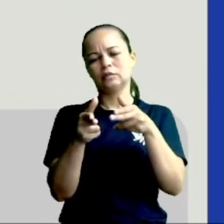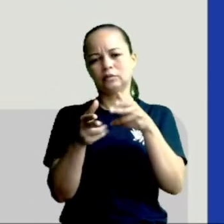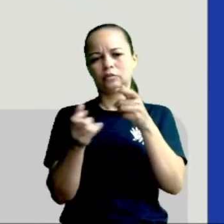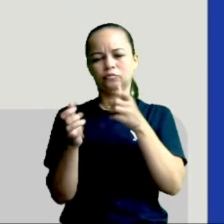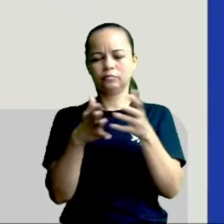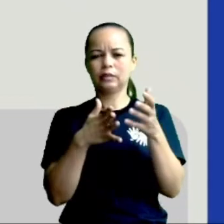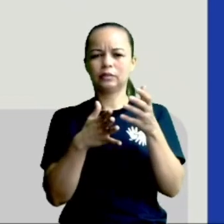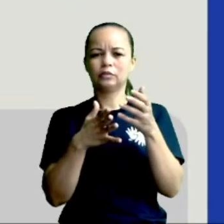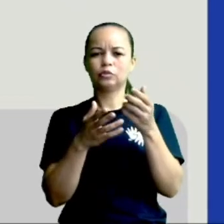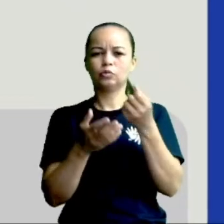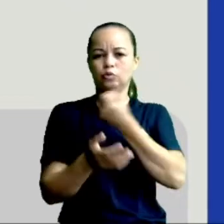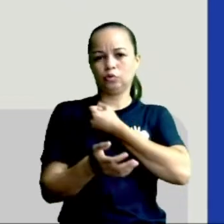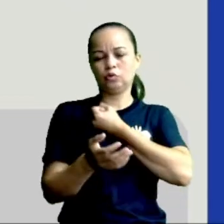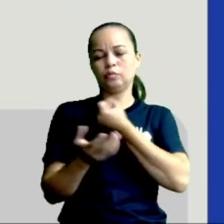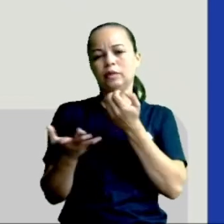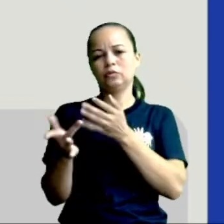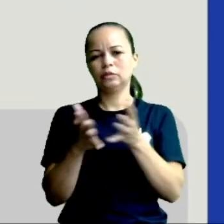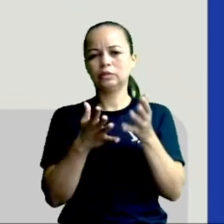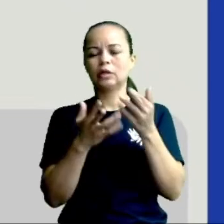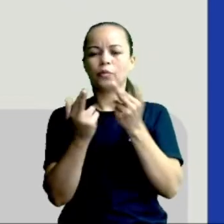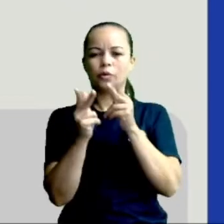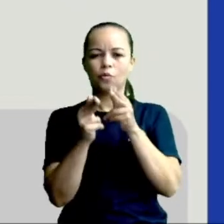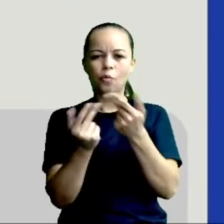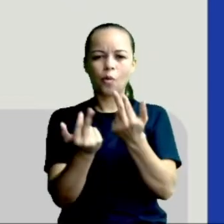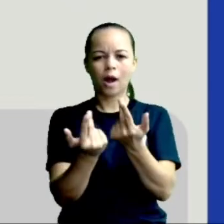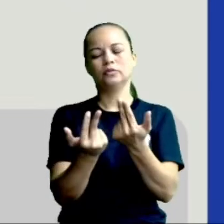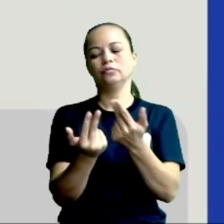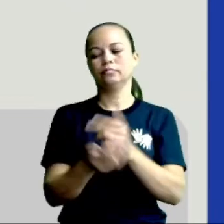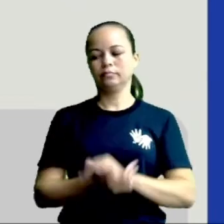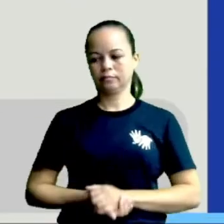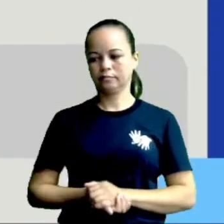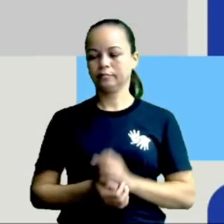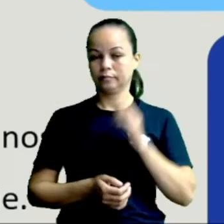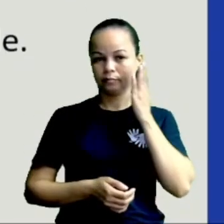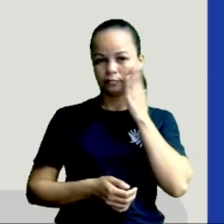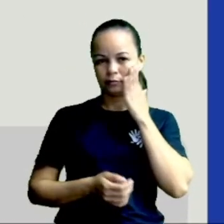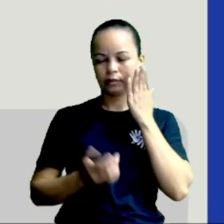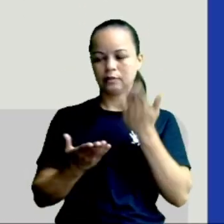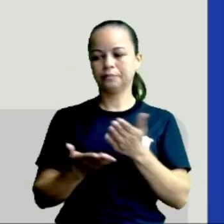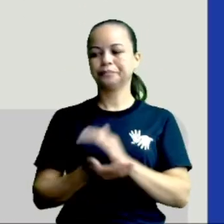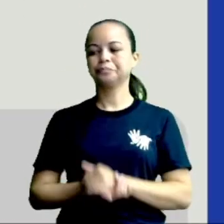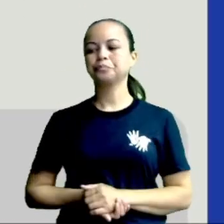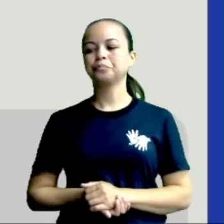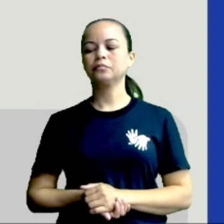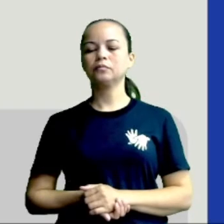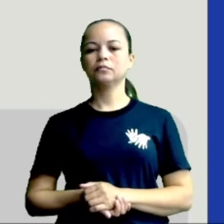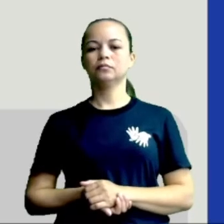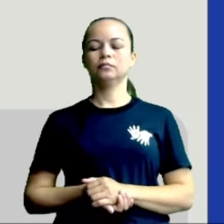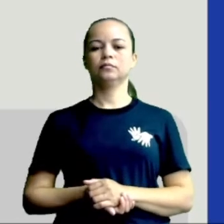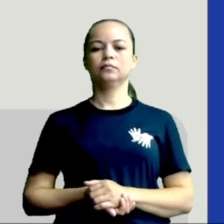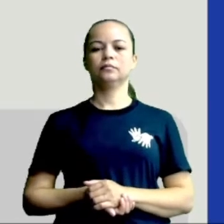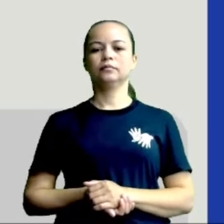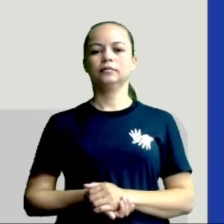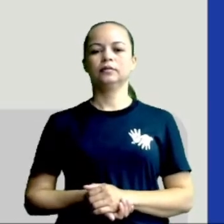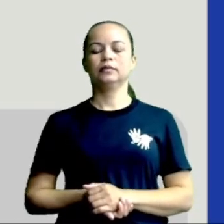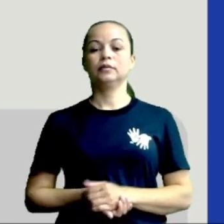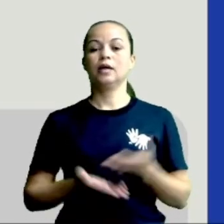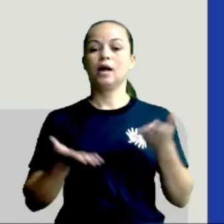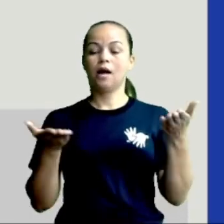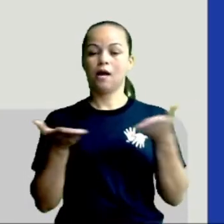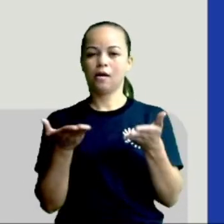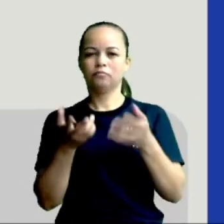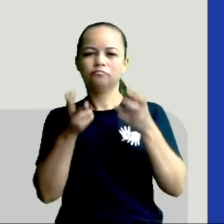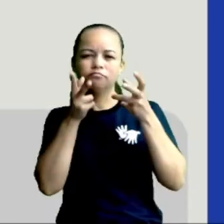expressões são iguais que as operações são iguais Ok Deu para entender então vamos agora